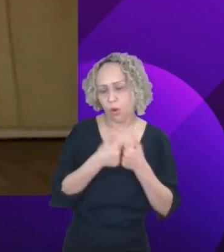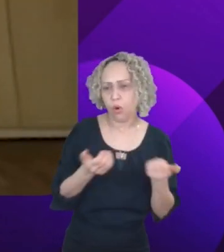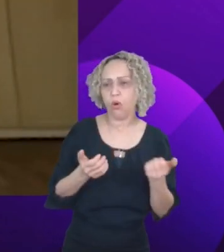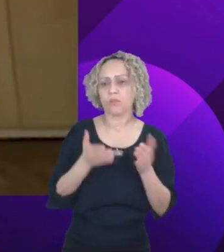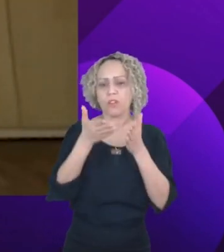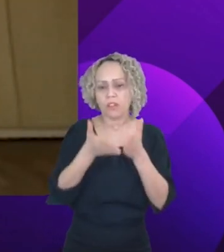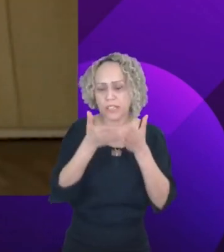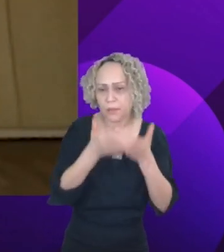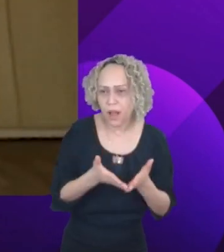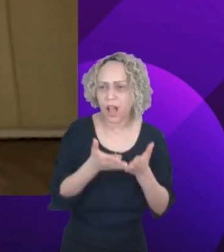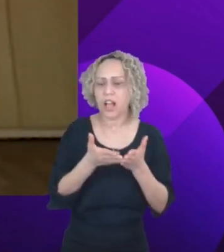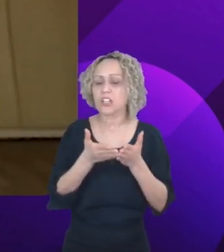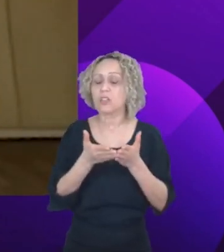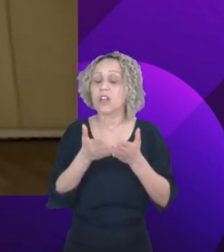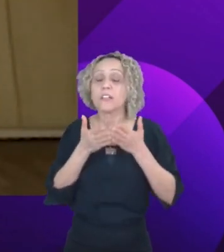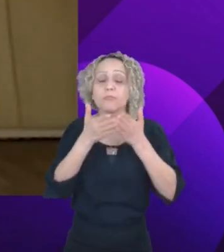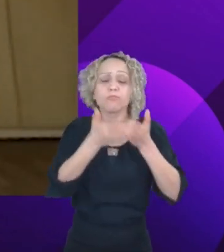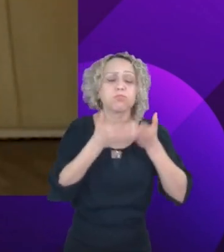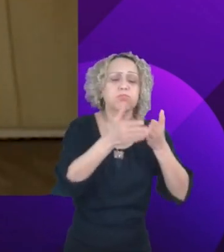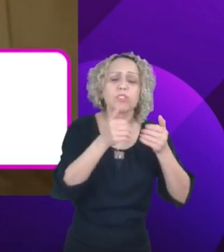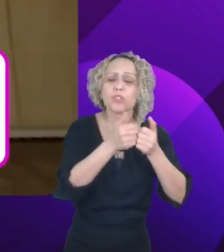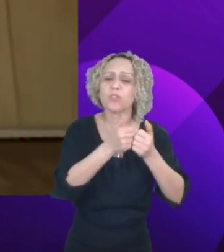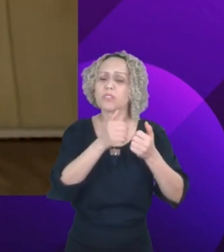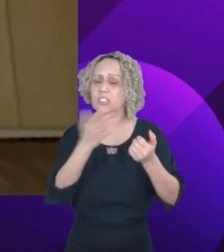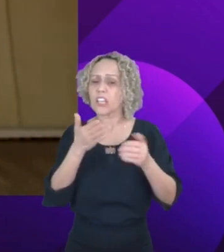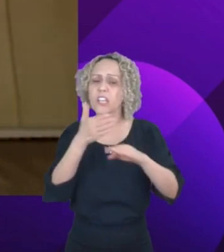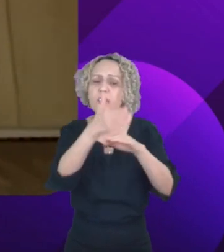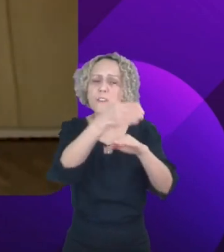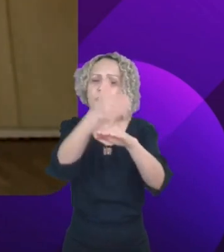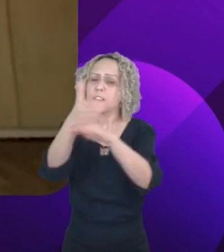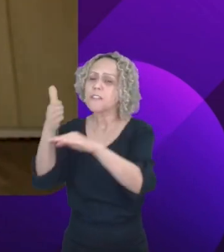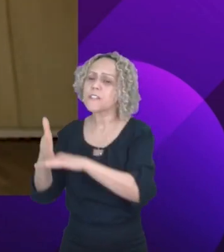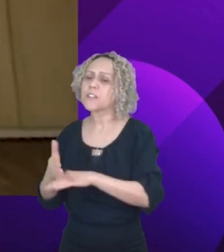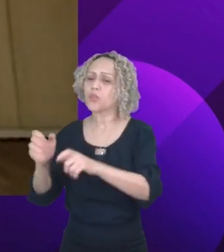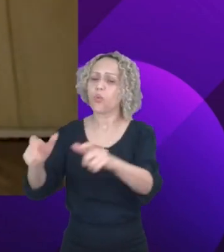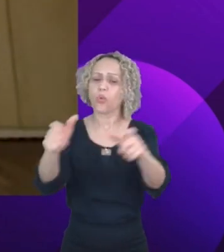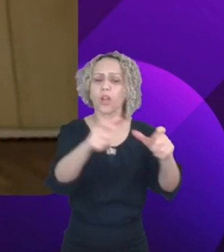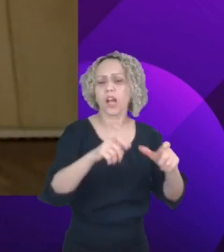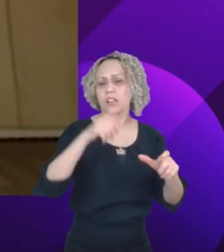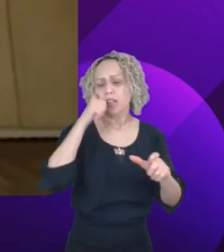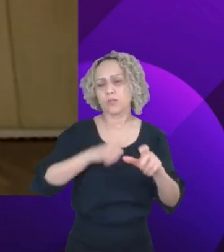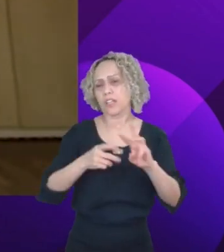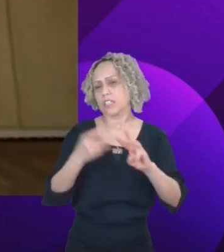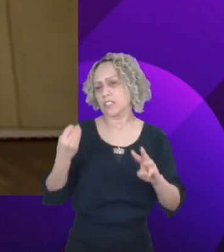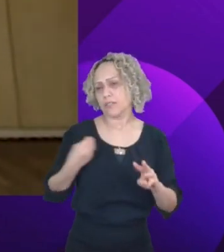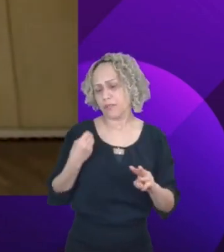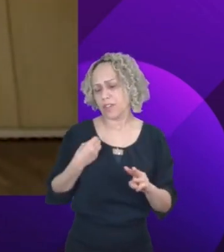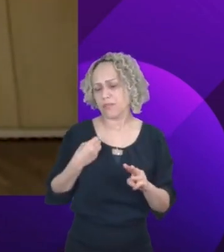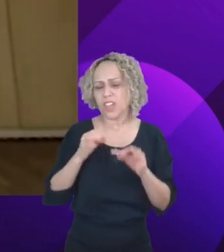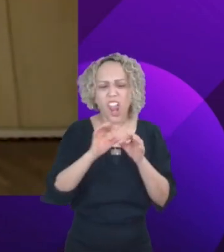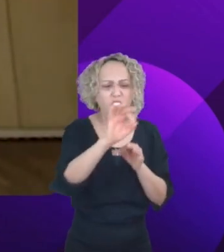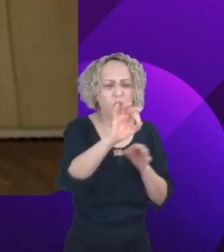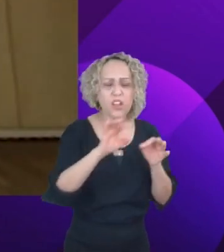de lanchas nos territórios mais distantes, e a gente está somando a essa rede de enfrentamento à violência